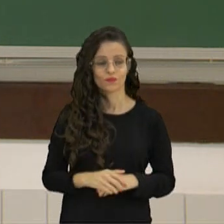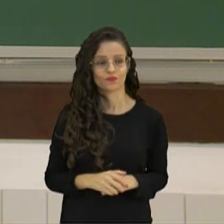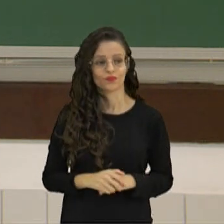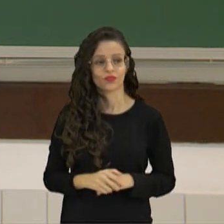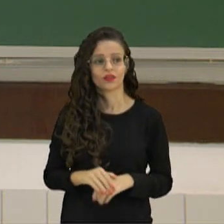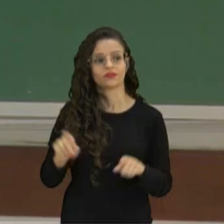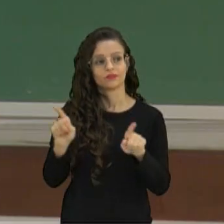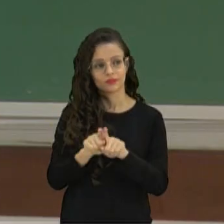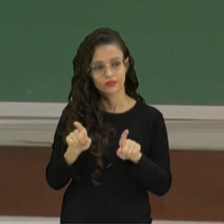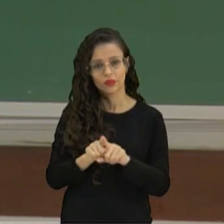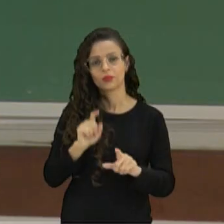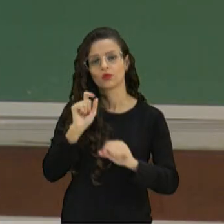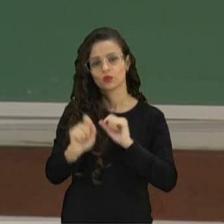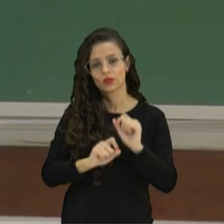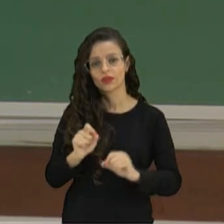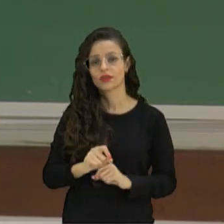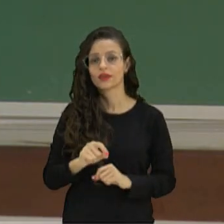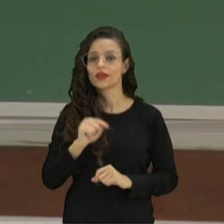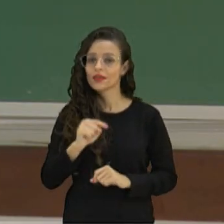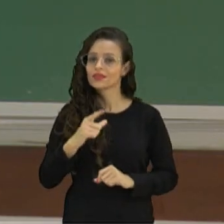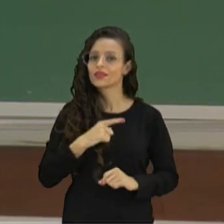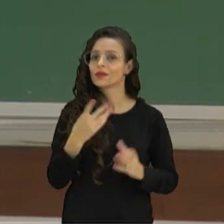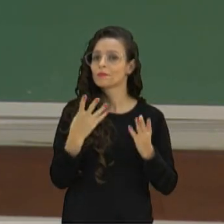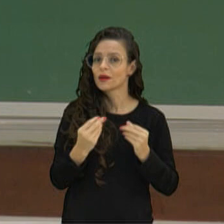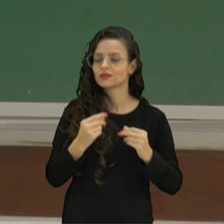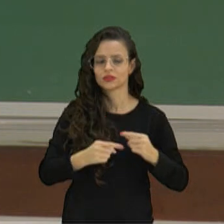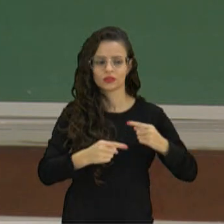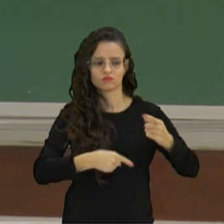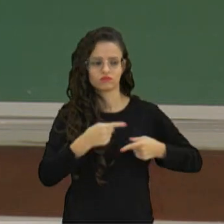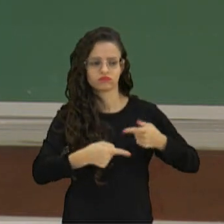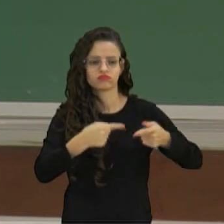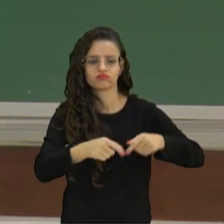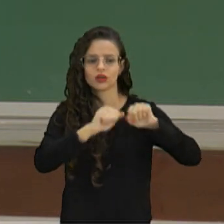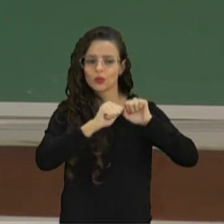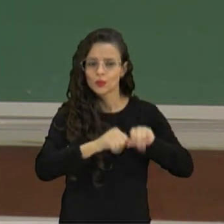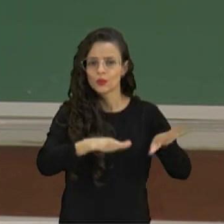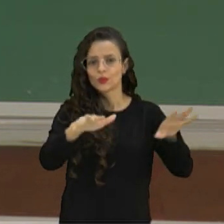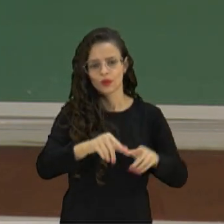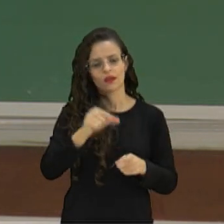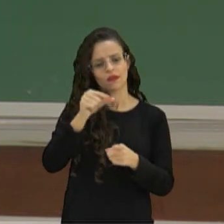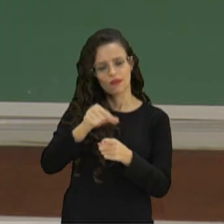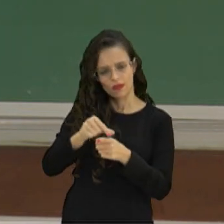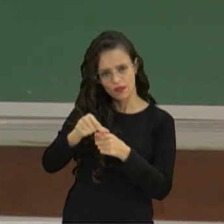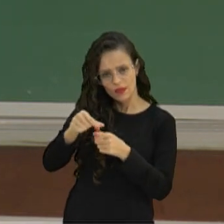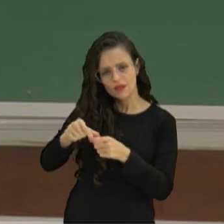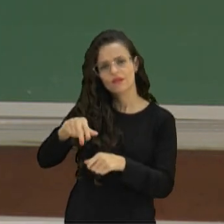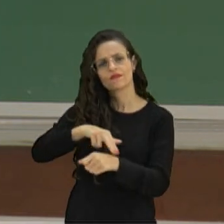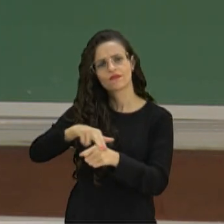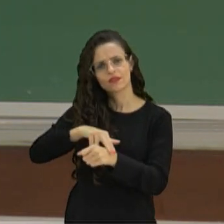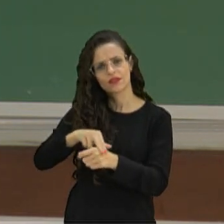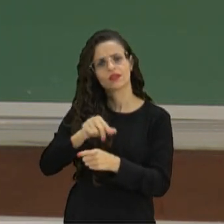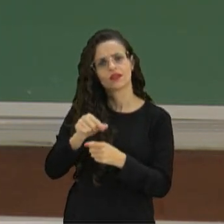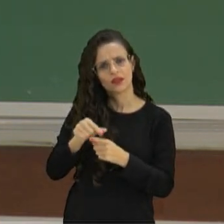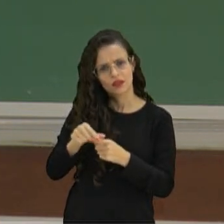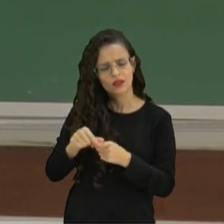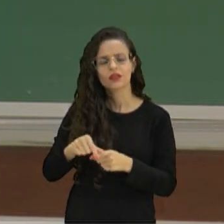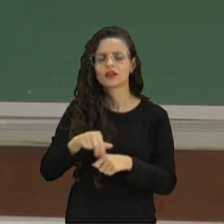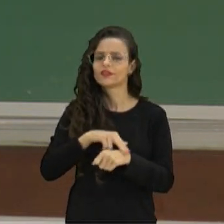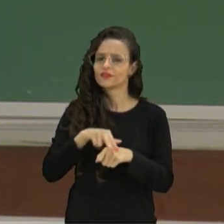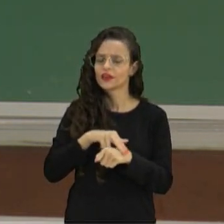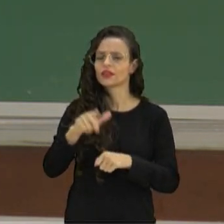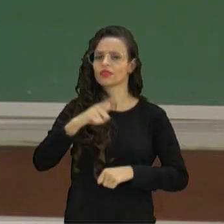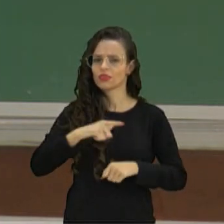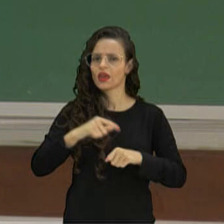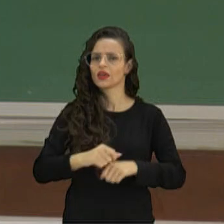Outra coisa, grande número de descendentes. Sim, as ervilhas de cheiro, a Pisum sativum, tem